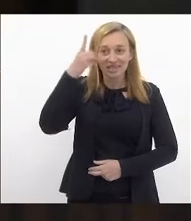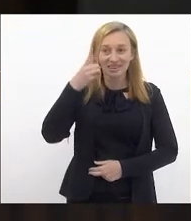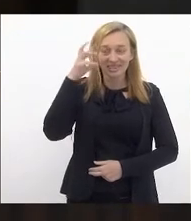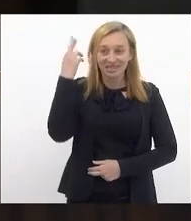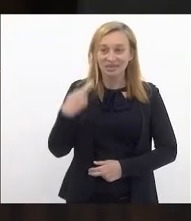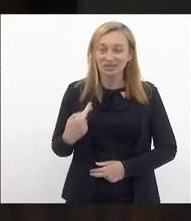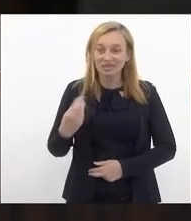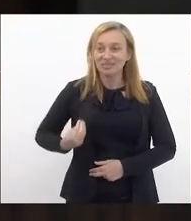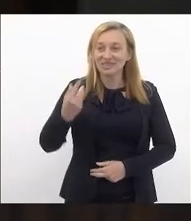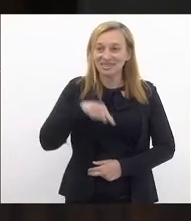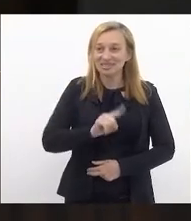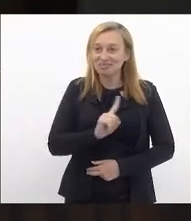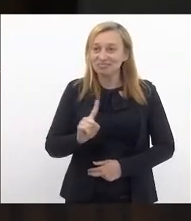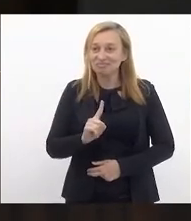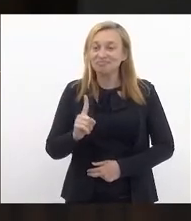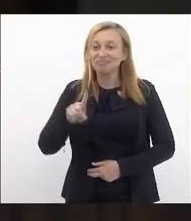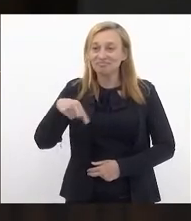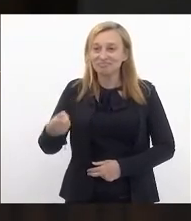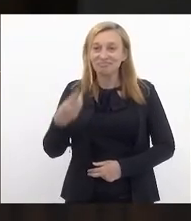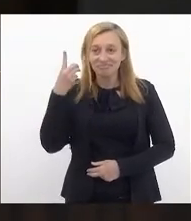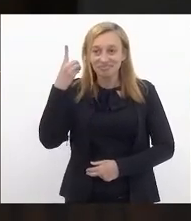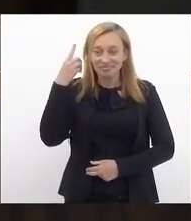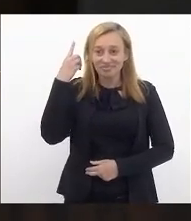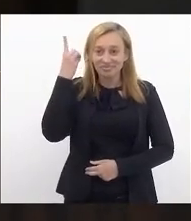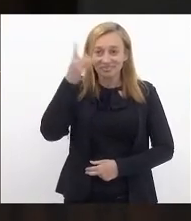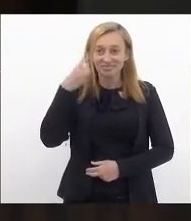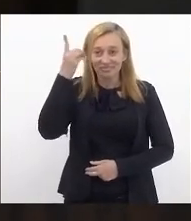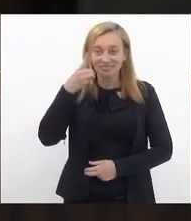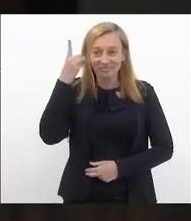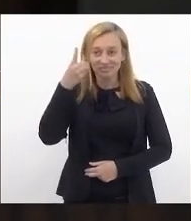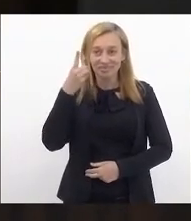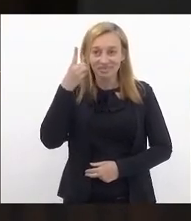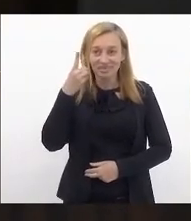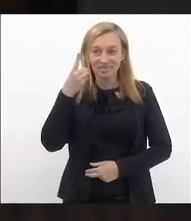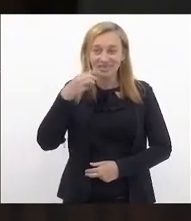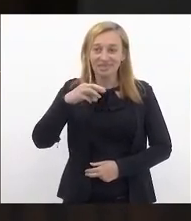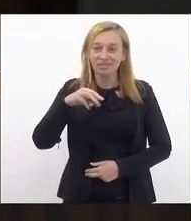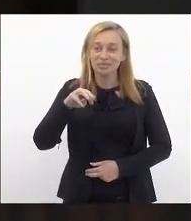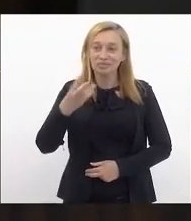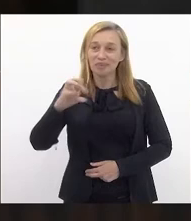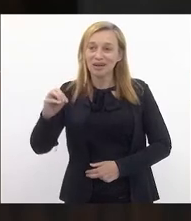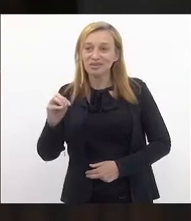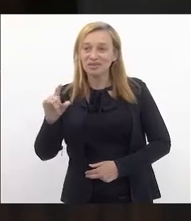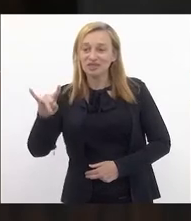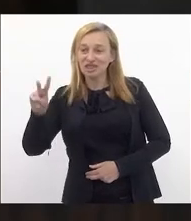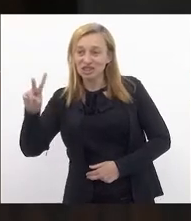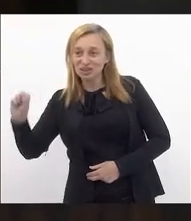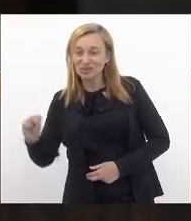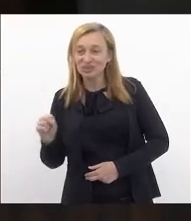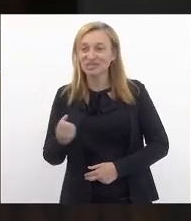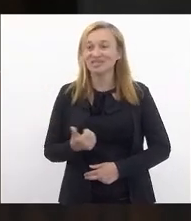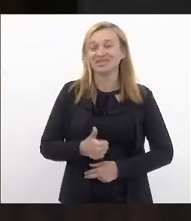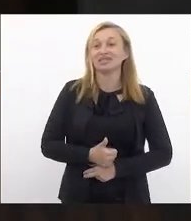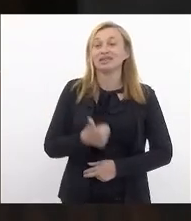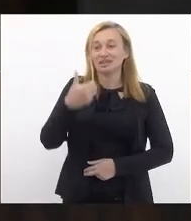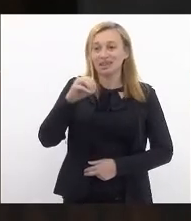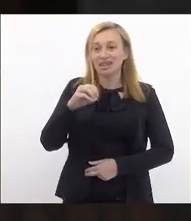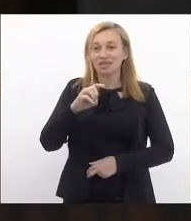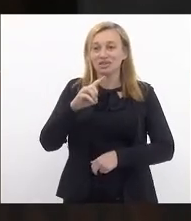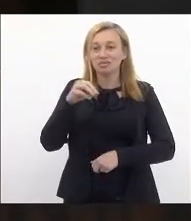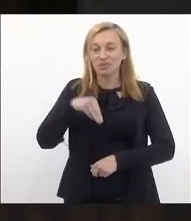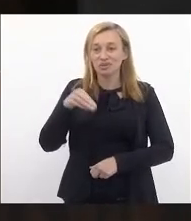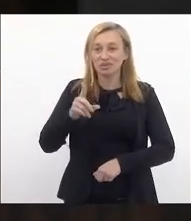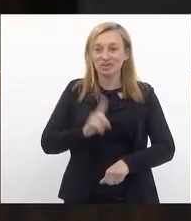Renata Souza não se contando presente próximo orador escrito é o nobre deputado Marcos Vinícius vossa excelência dispõe de 10